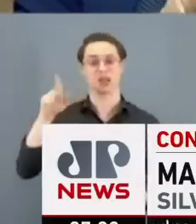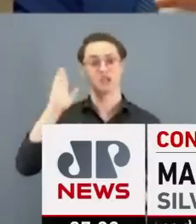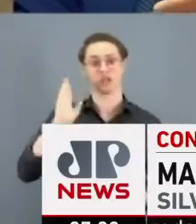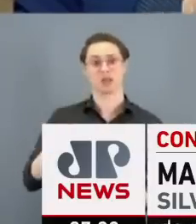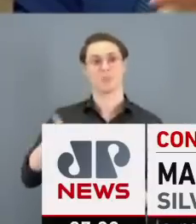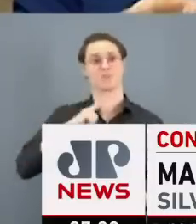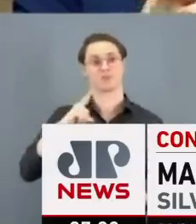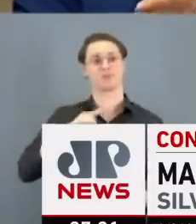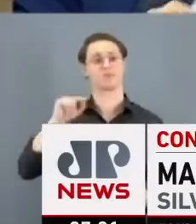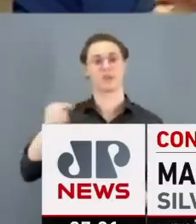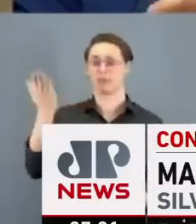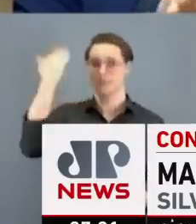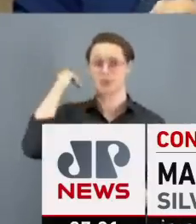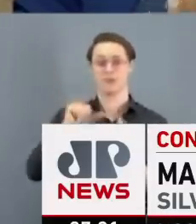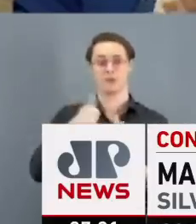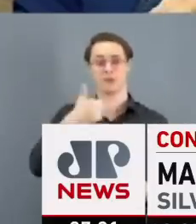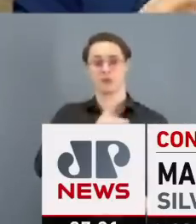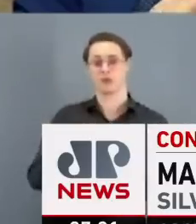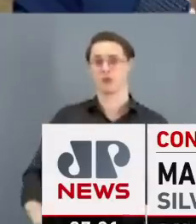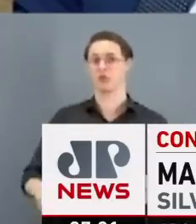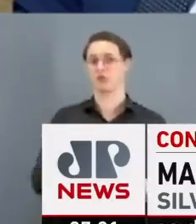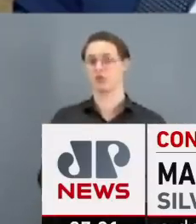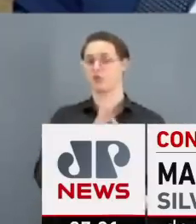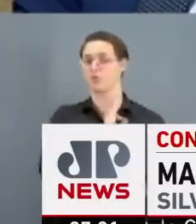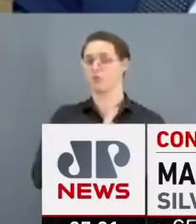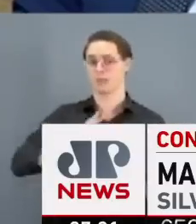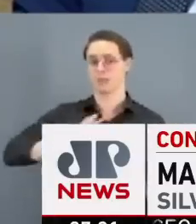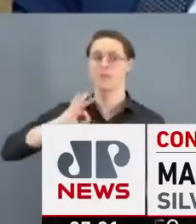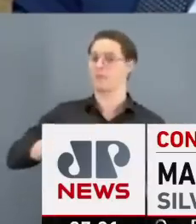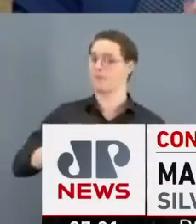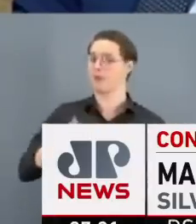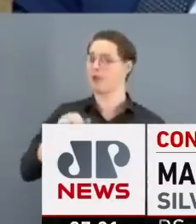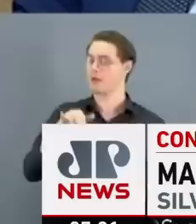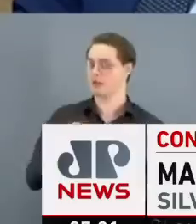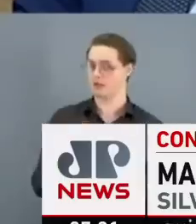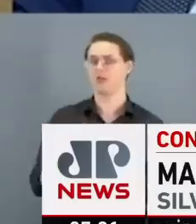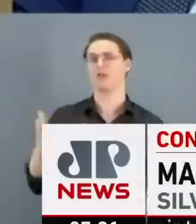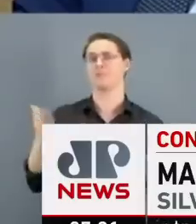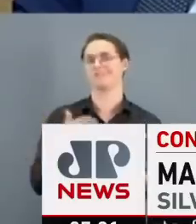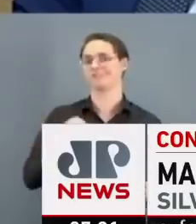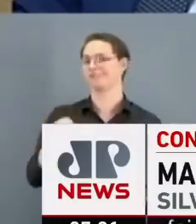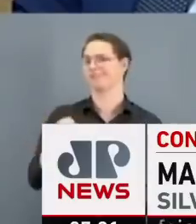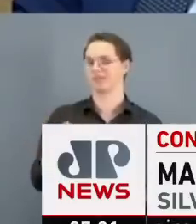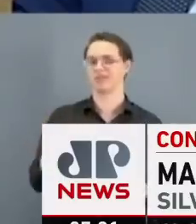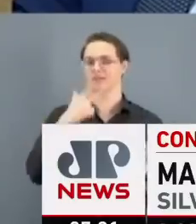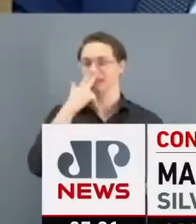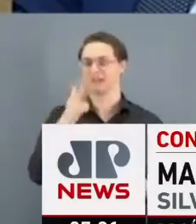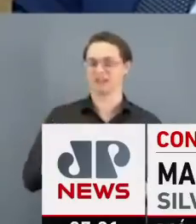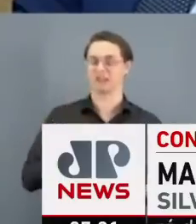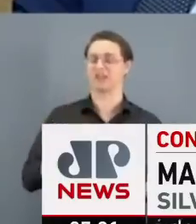do presidente Luiz Inácio Lula da Silva, o senador Omar Aziz, ele também disse que atualmente